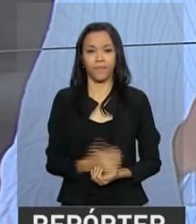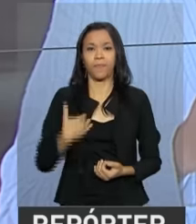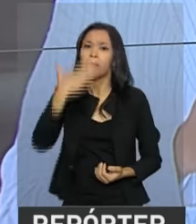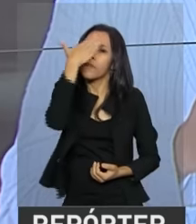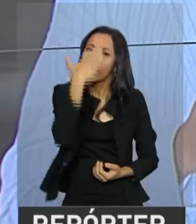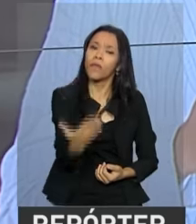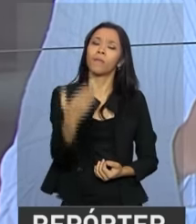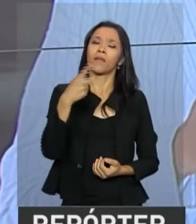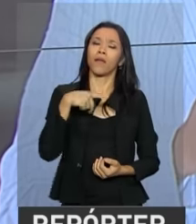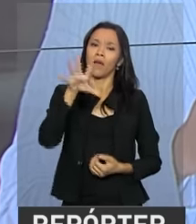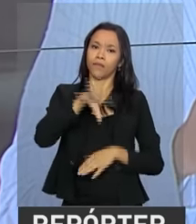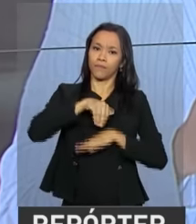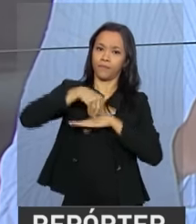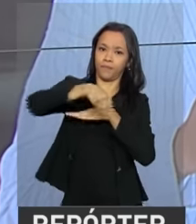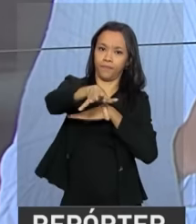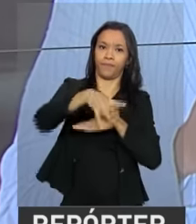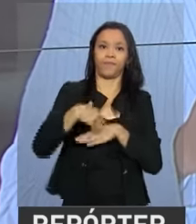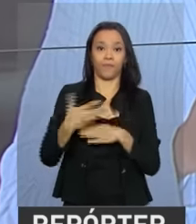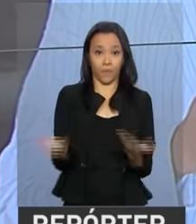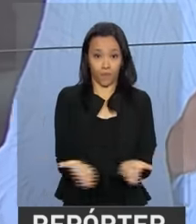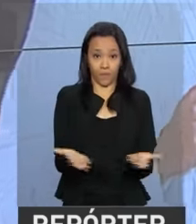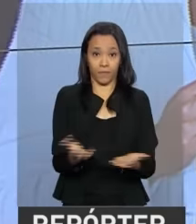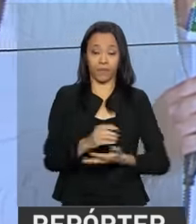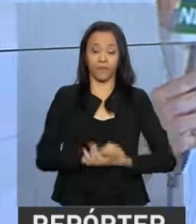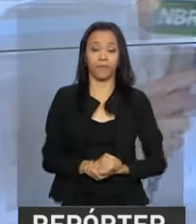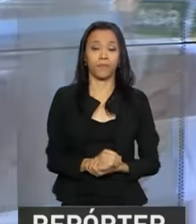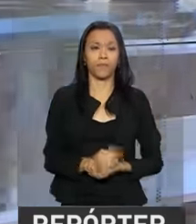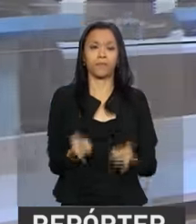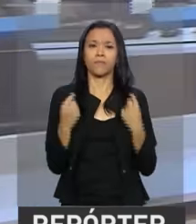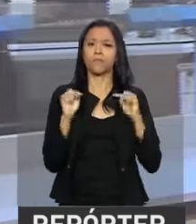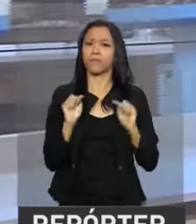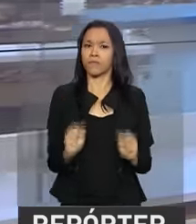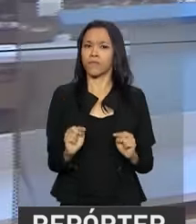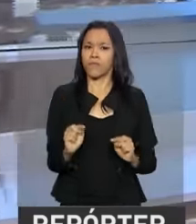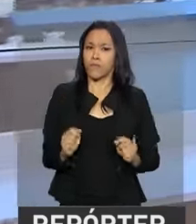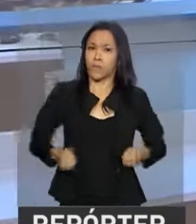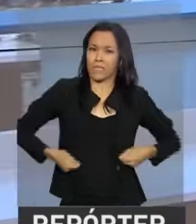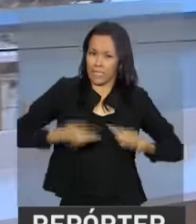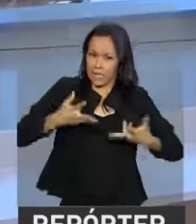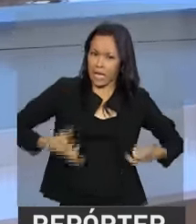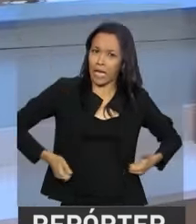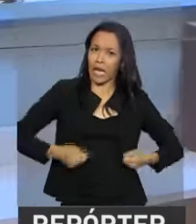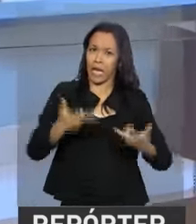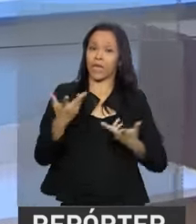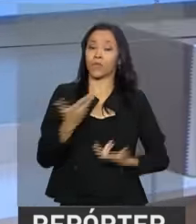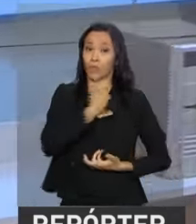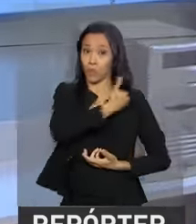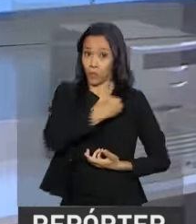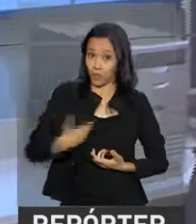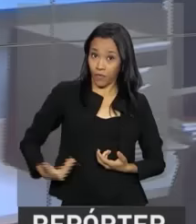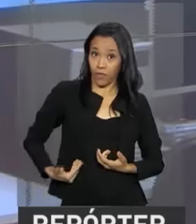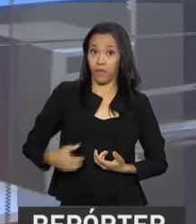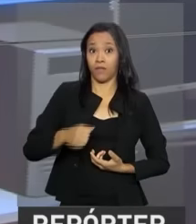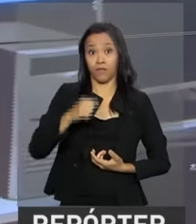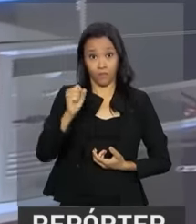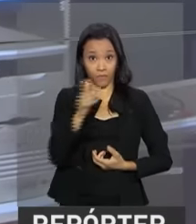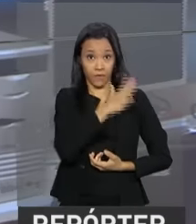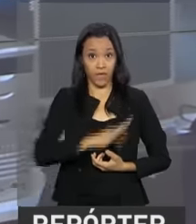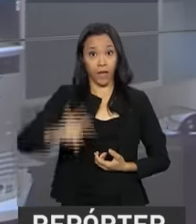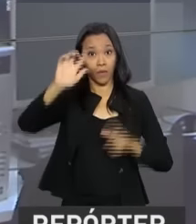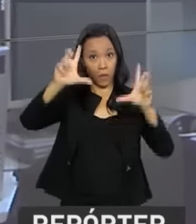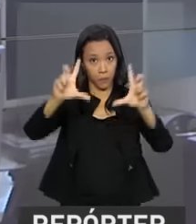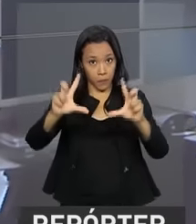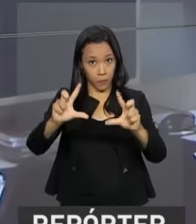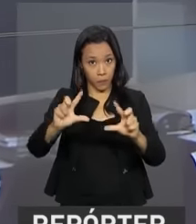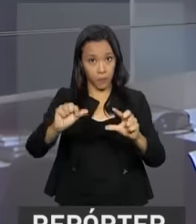Obrigada, Thaíssa, pelas suas informações ao vivo. As despesas do governo federal estão em queda. De janeiro a setembro